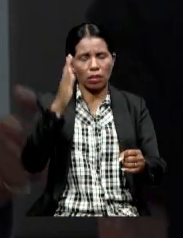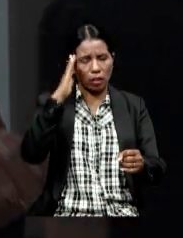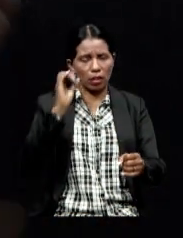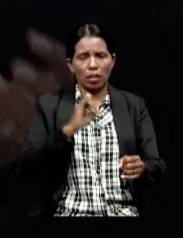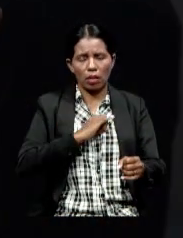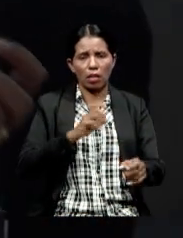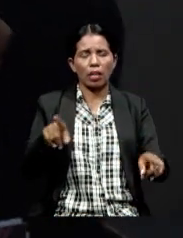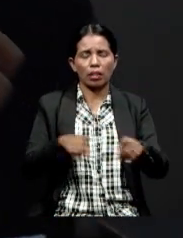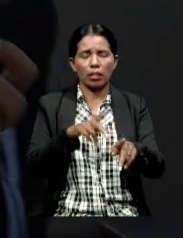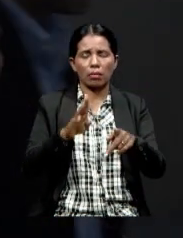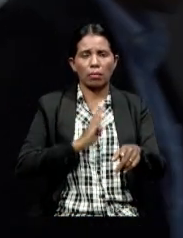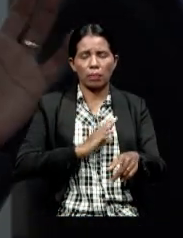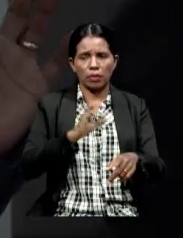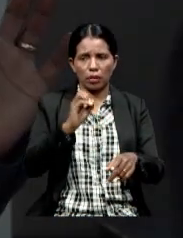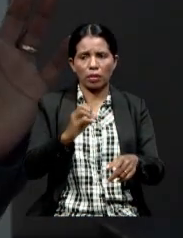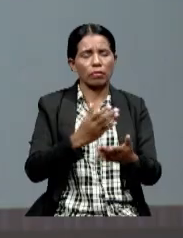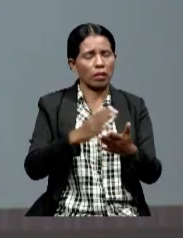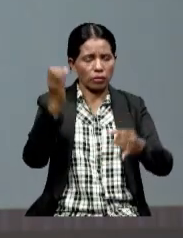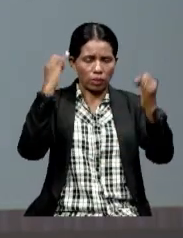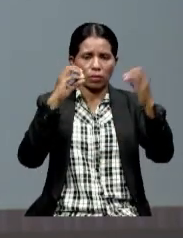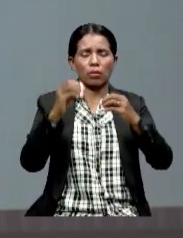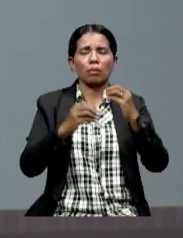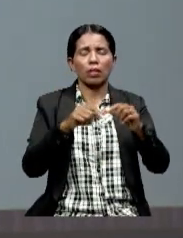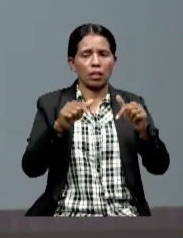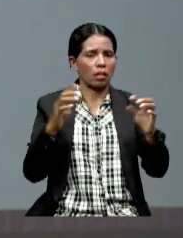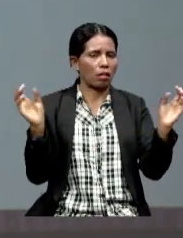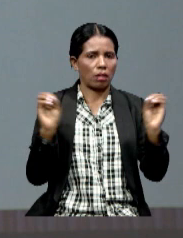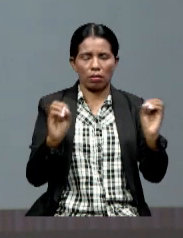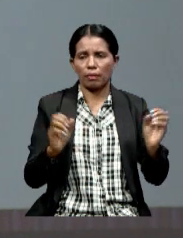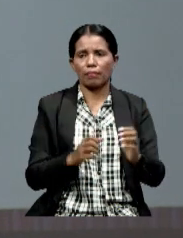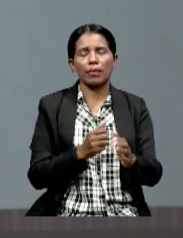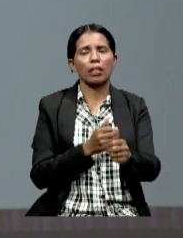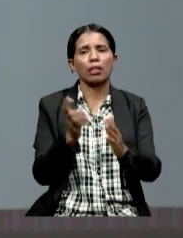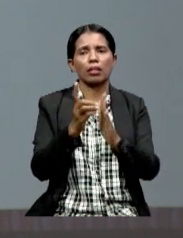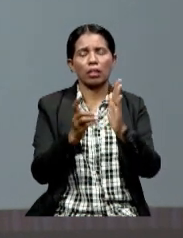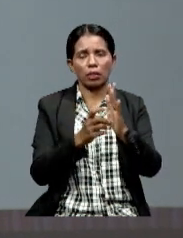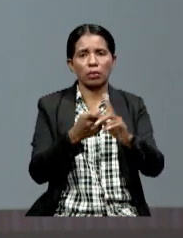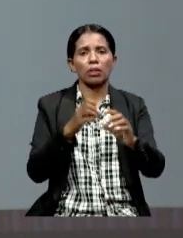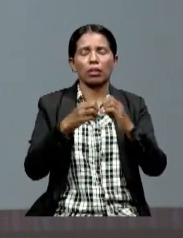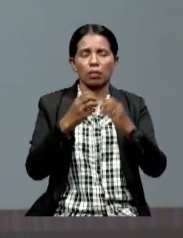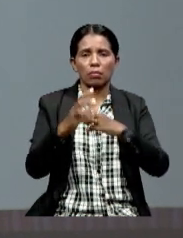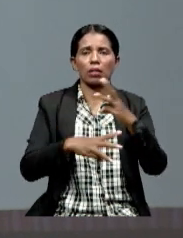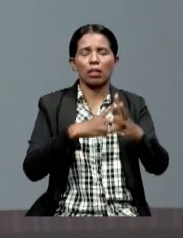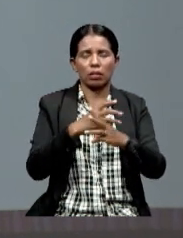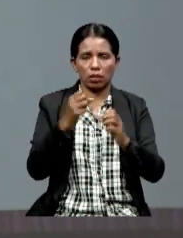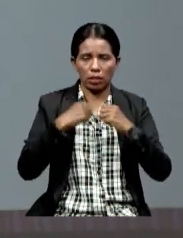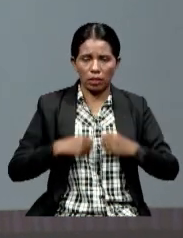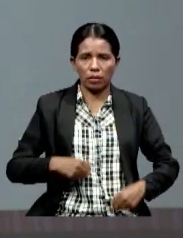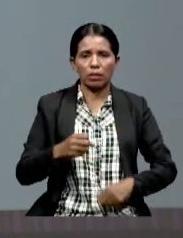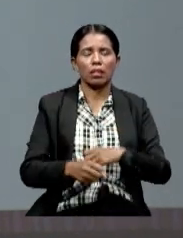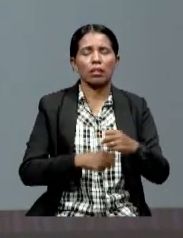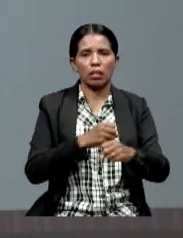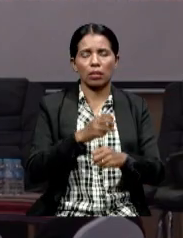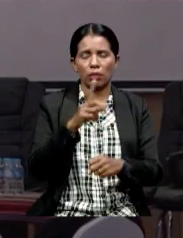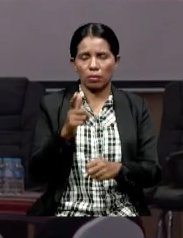ruan socialização kona bobo atira ne laia. Terdaro sisi Organisasi Mundial Saudi hatudu iha tina ring dua rua nulur sing